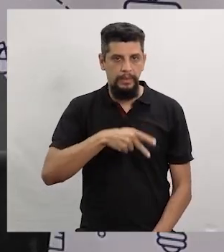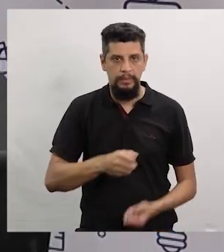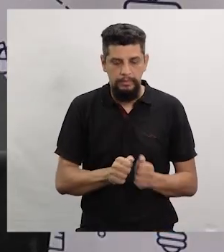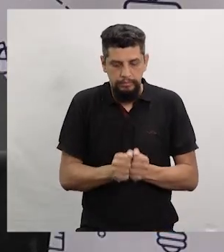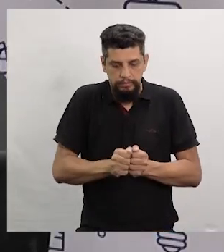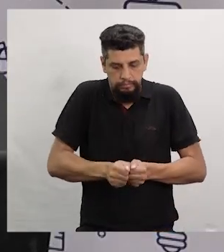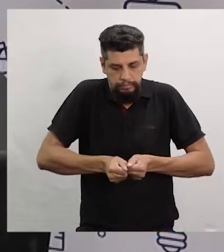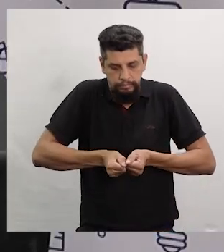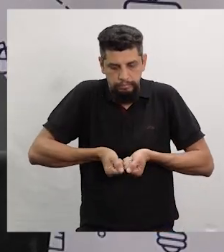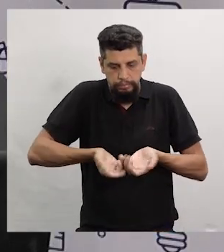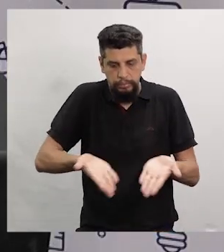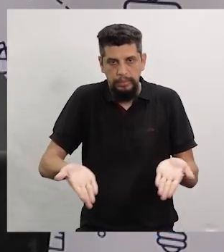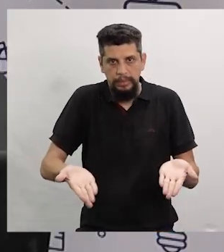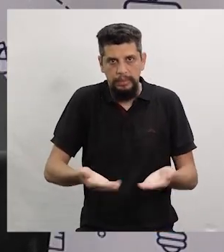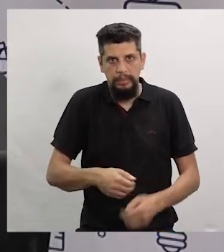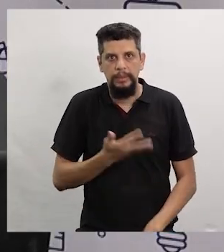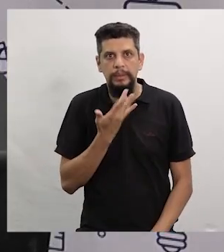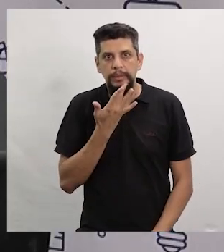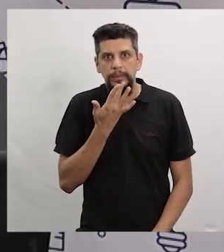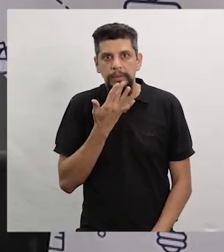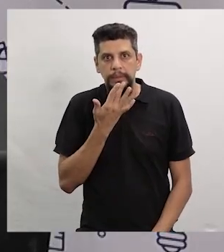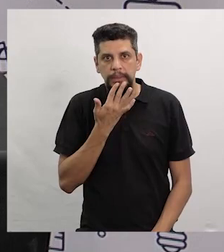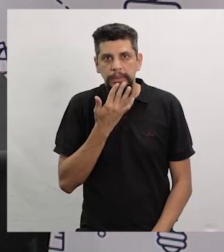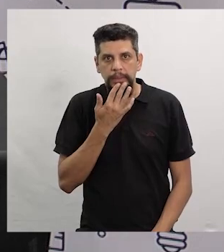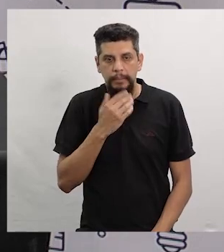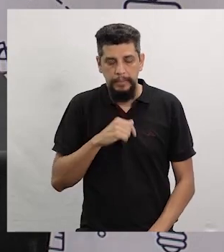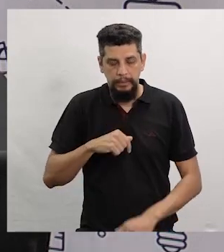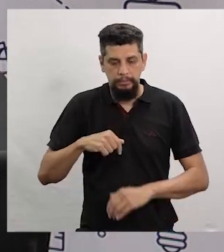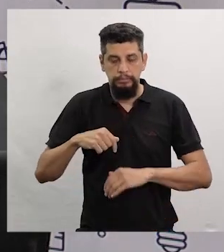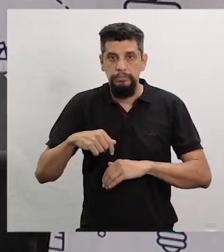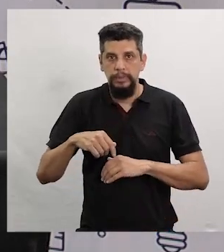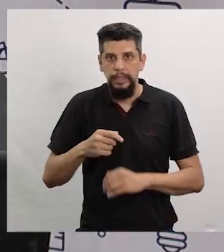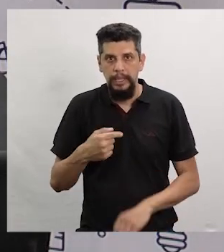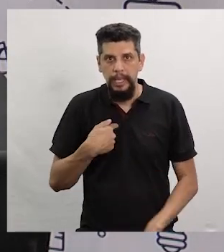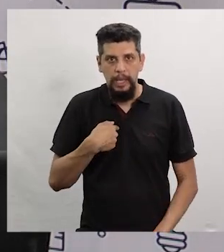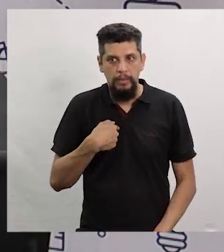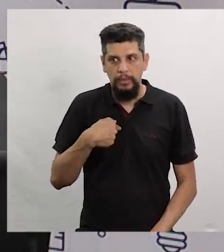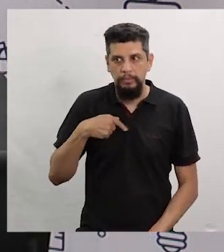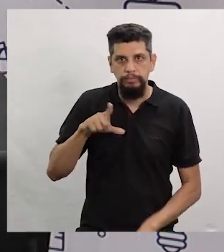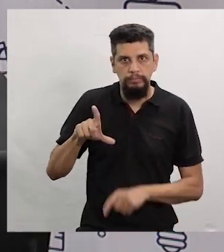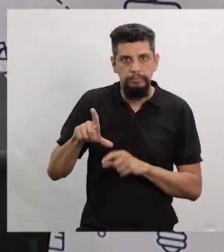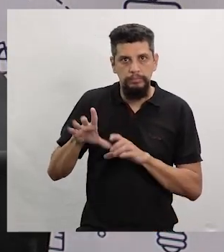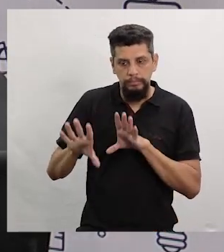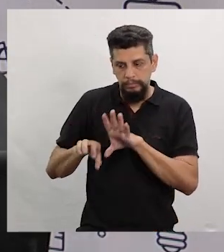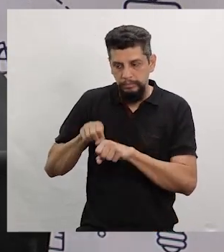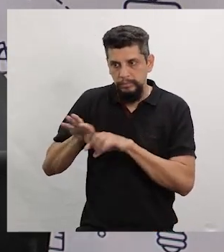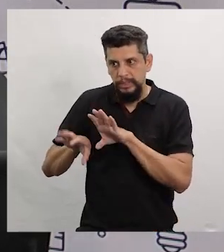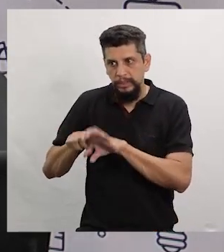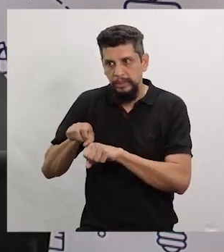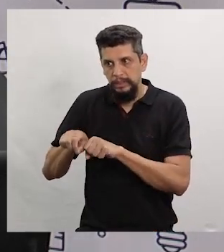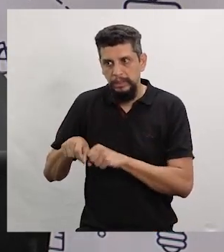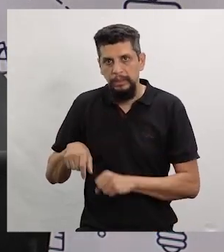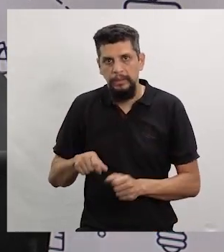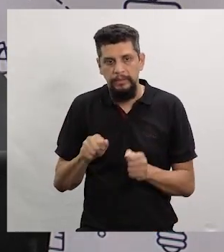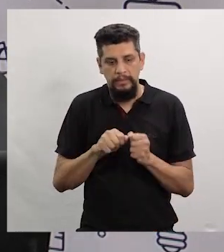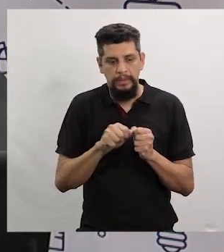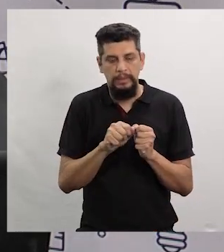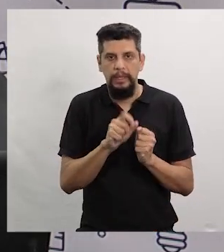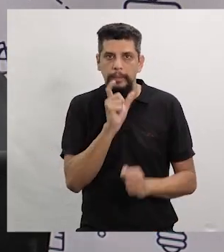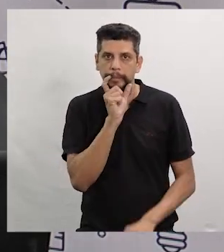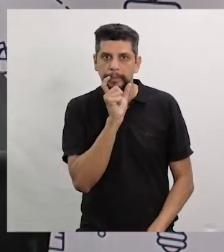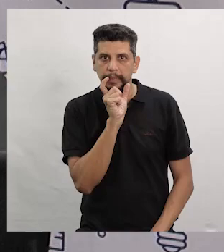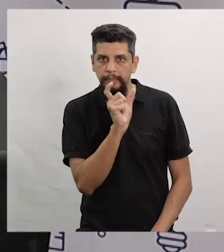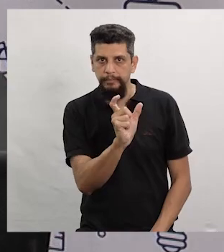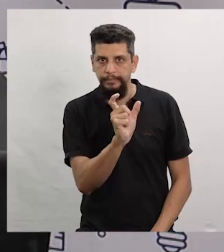professora Jaque vai jogar o cubo a cor que cair para cima eu vou tirar aqui e